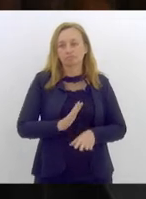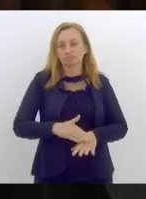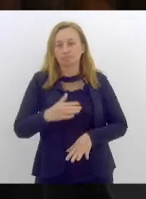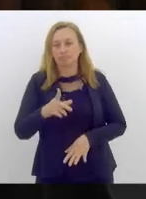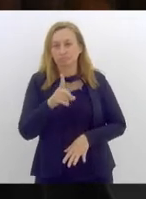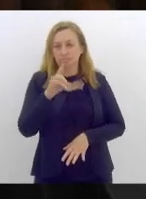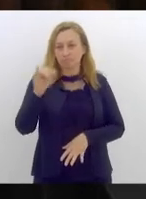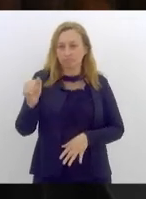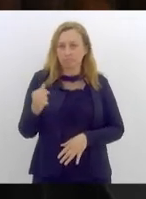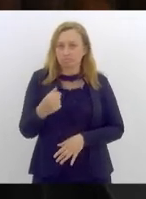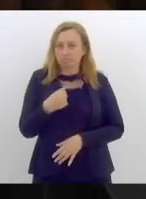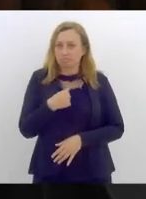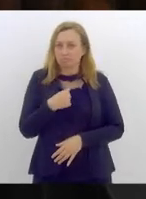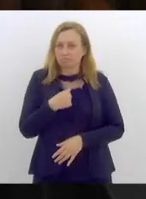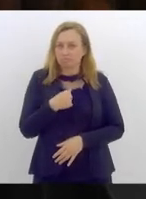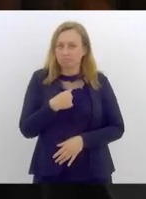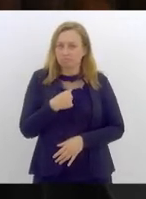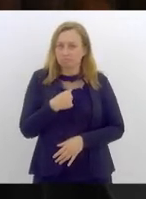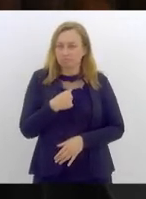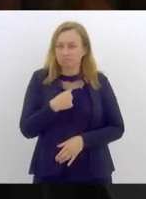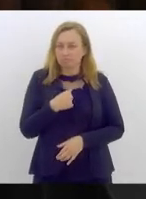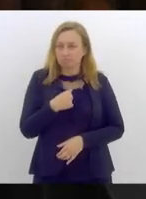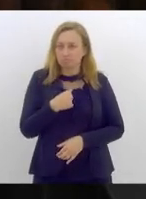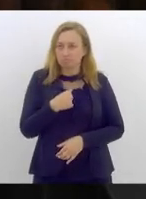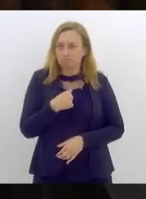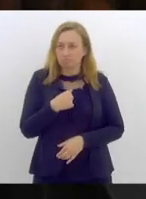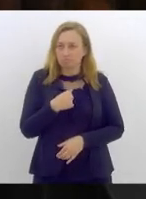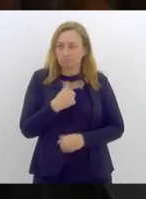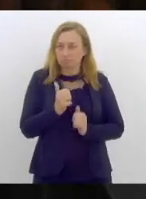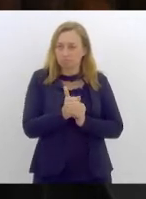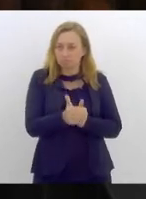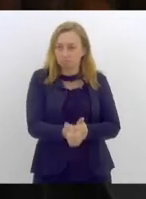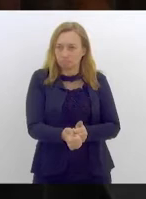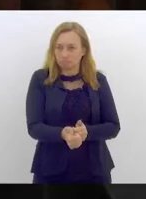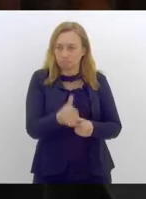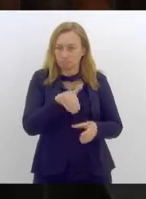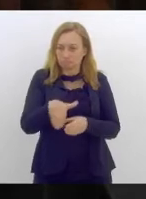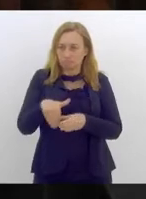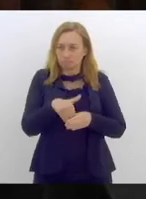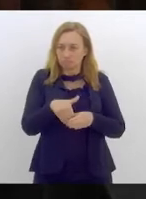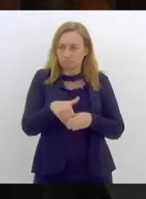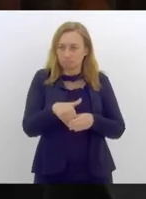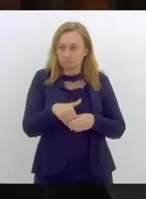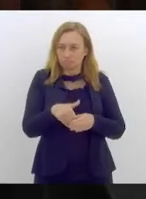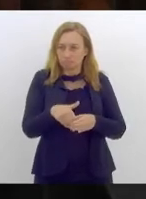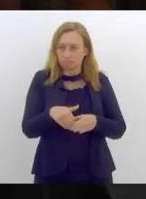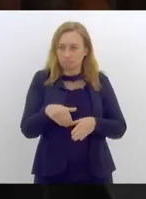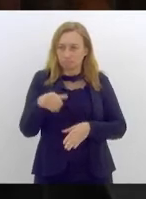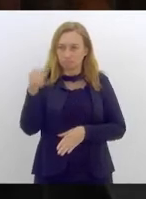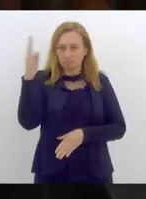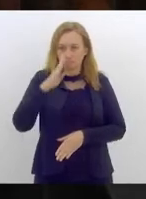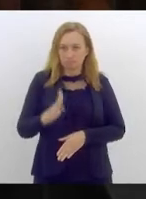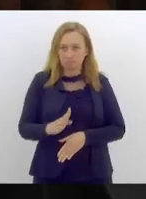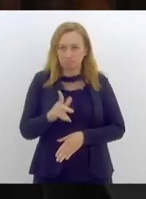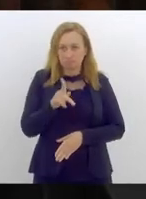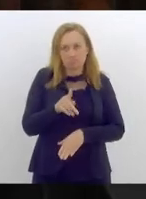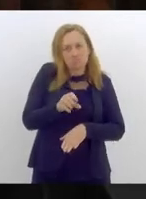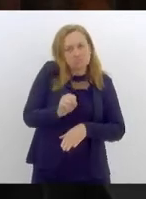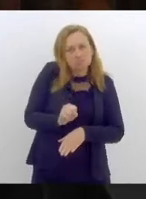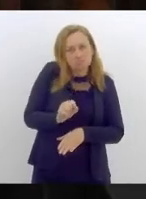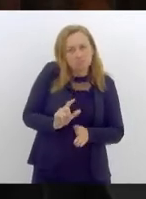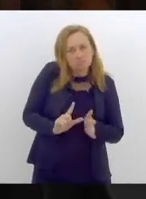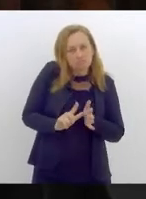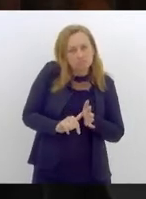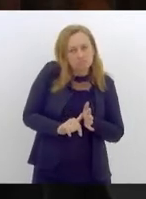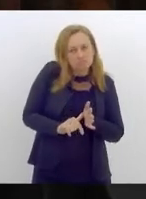eu Desde Que acompanho eleições no Brasil pós golpe e até uma